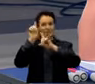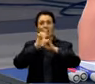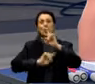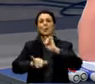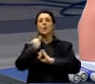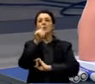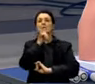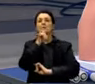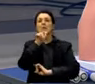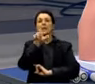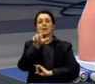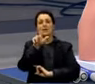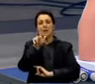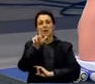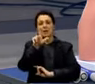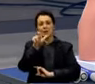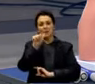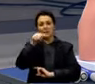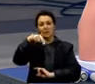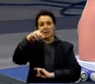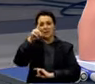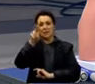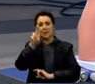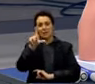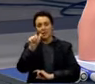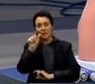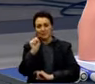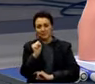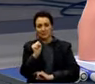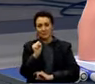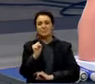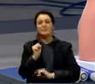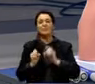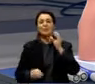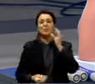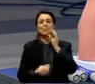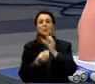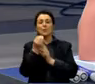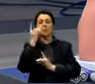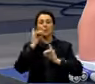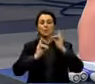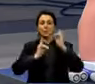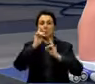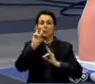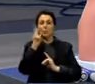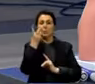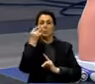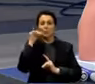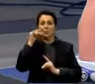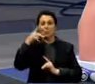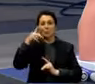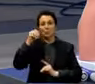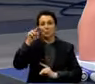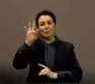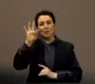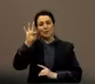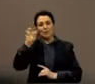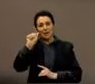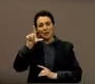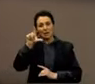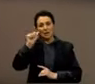de glândulas que elas vão estar produzindo hormônios. Temos o hipotálamo, né, na região do